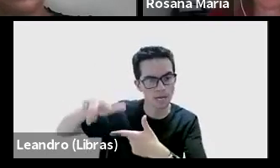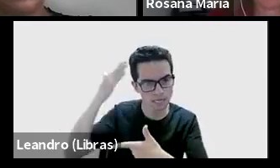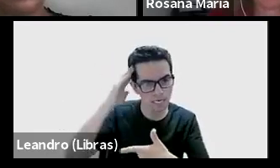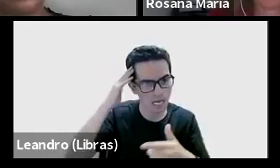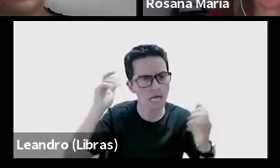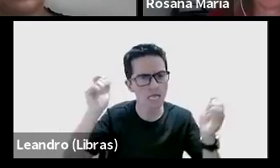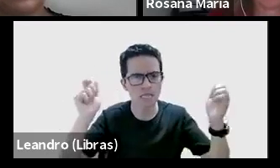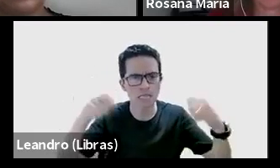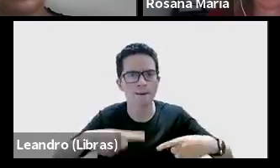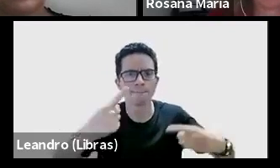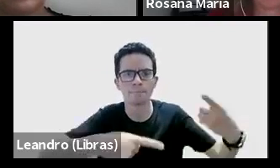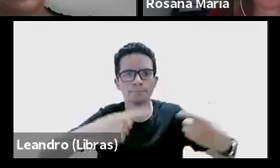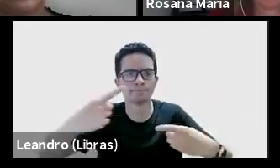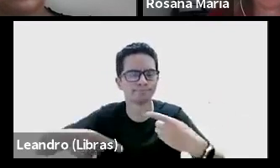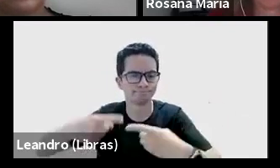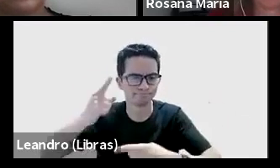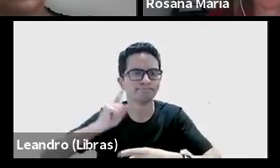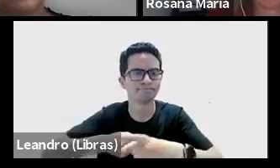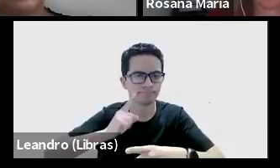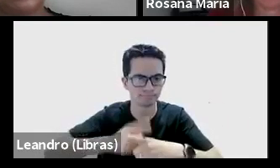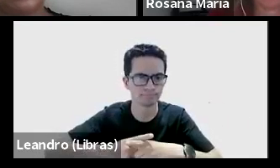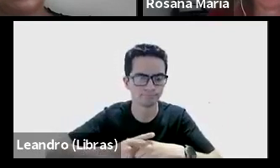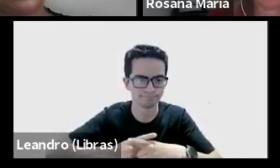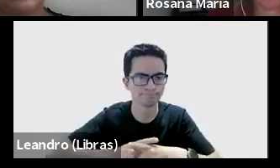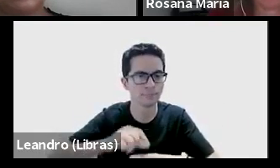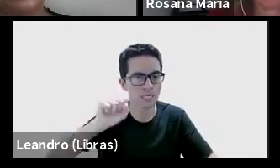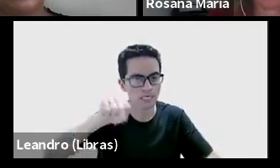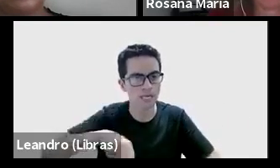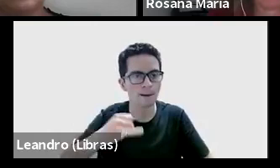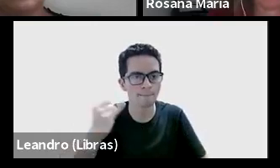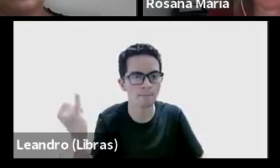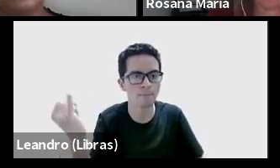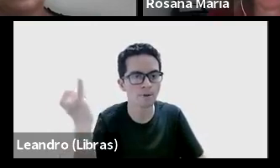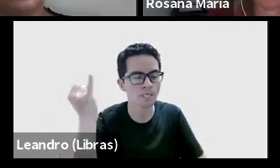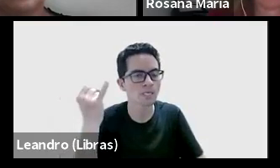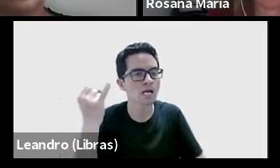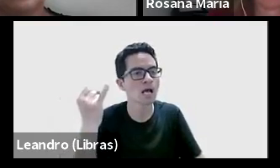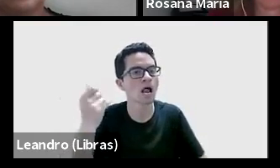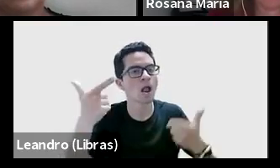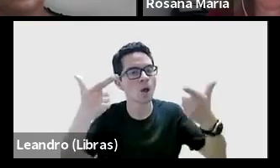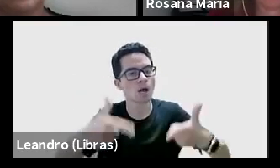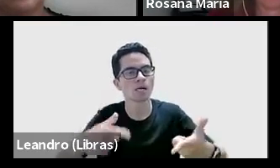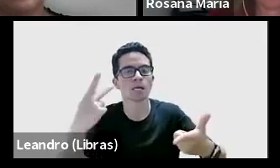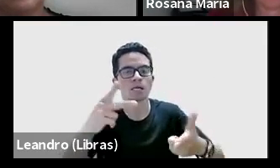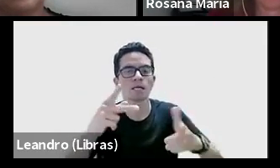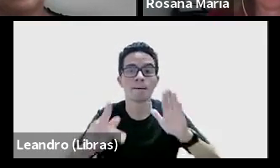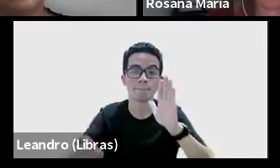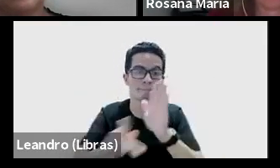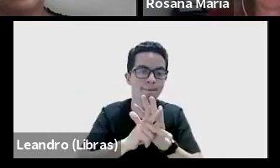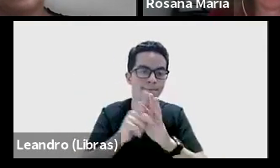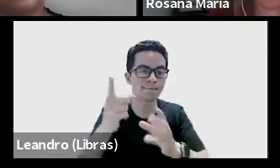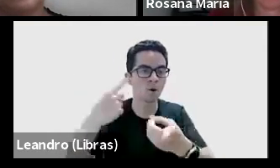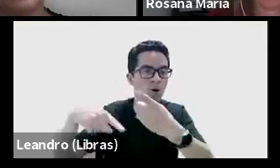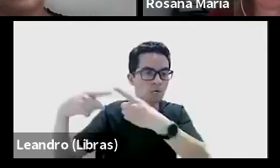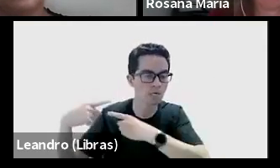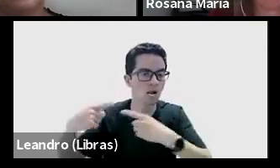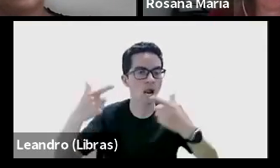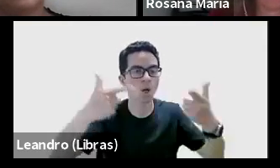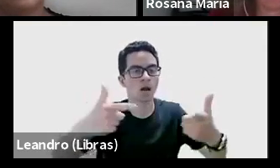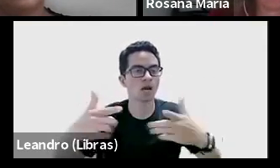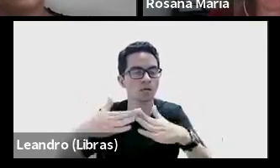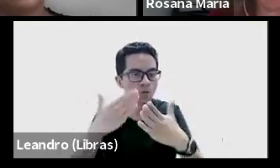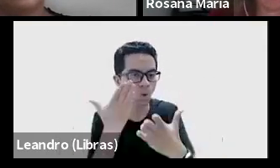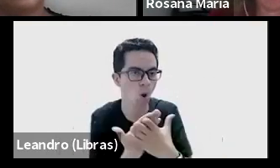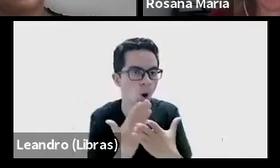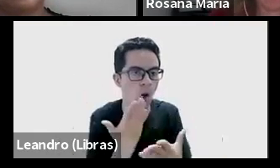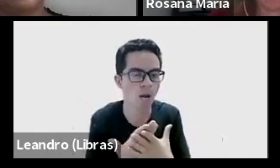fazer uma discussão sobre a importância, né, desse lugar das línguas de origem no espaço escolar, né,